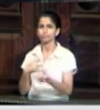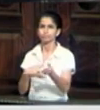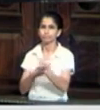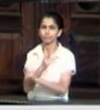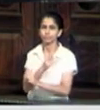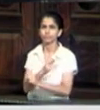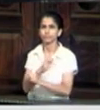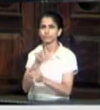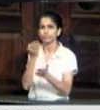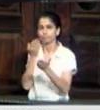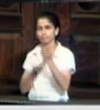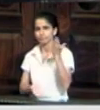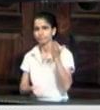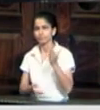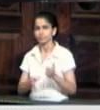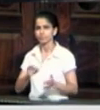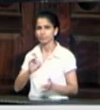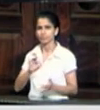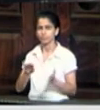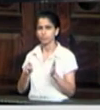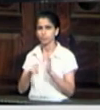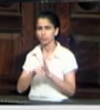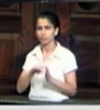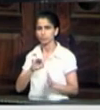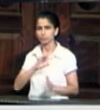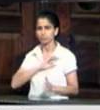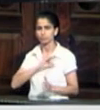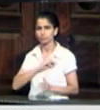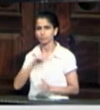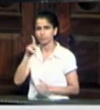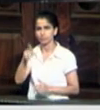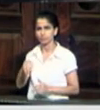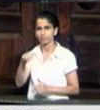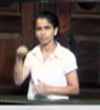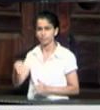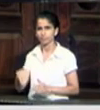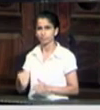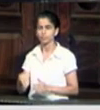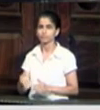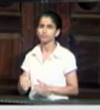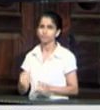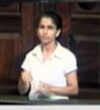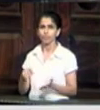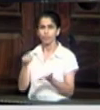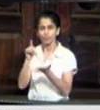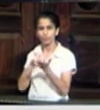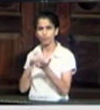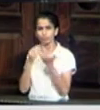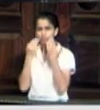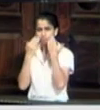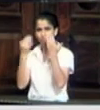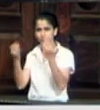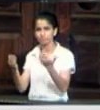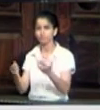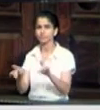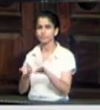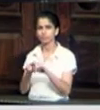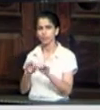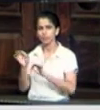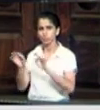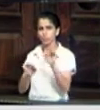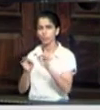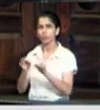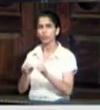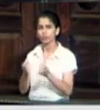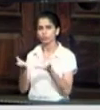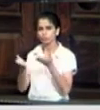e Baixas da Polícia Militar, Realidade e Propostas de Medidas de Controle e